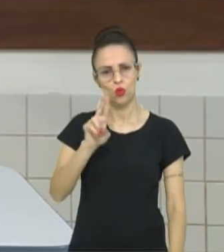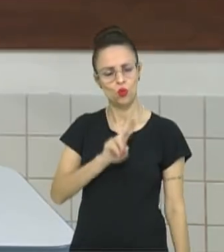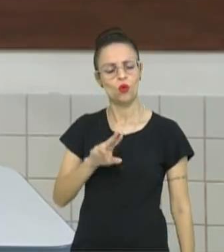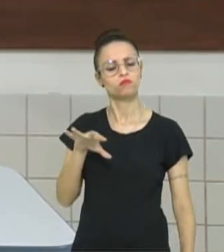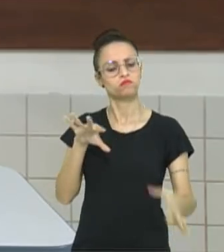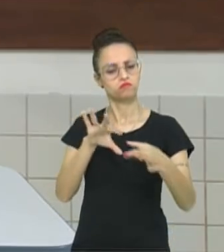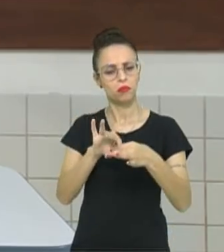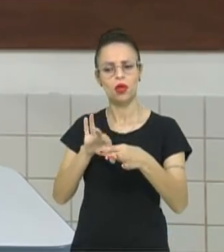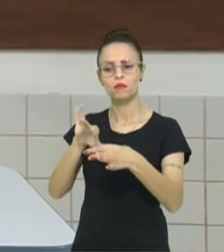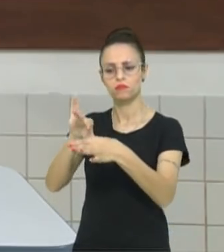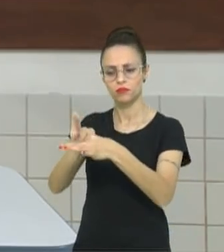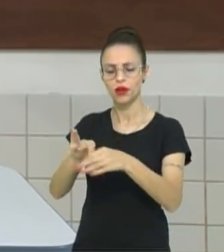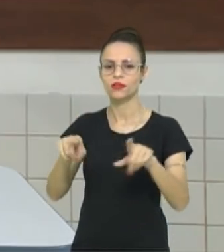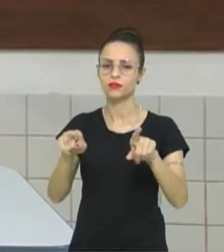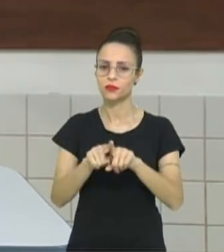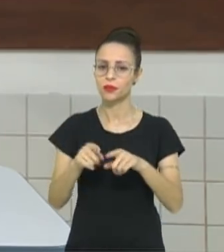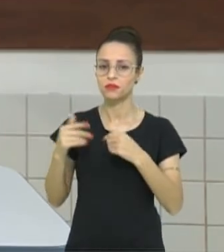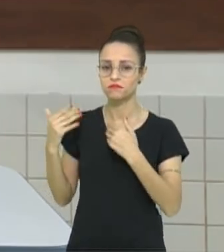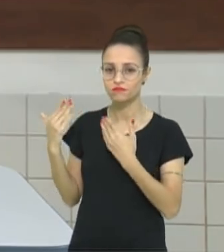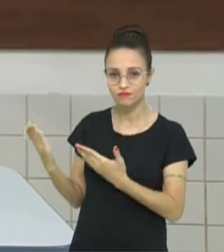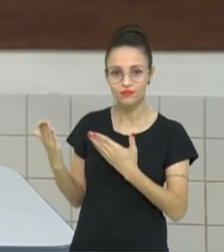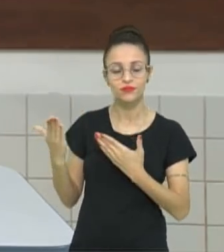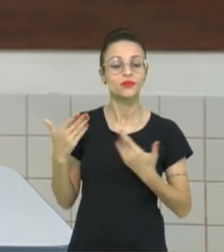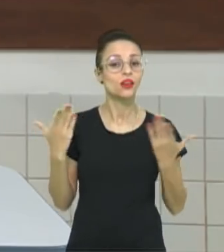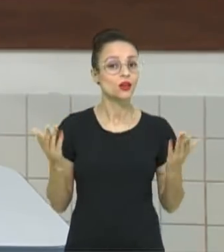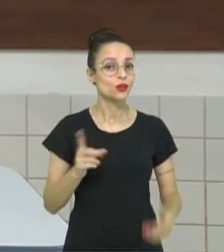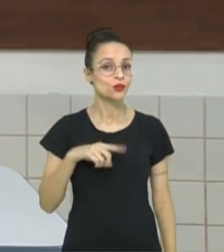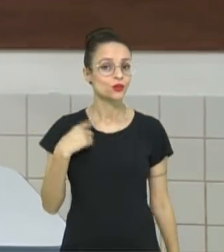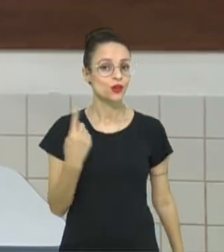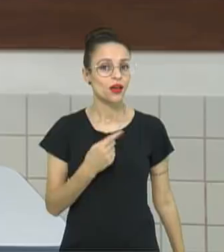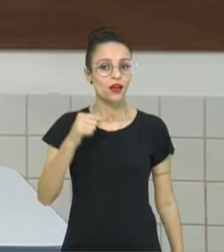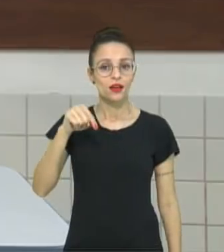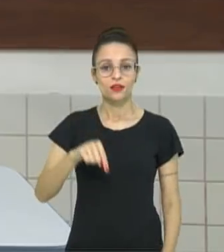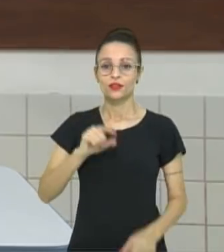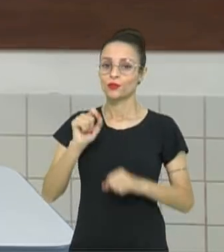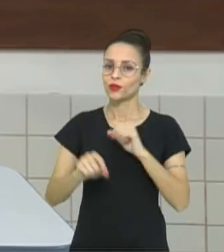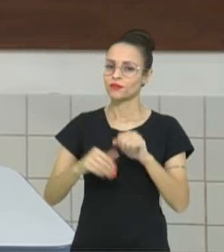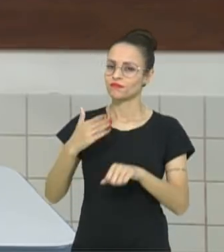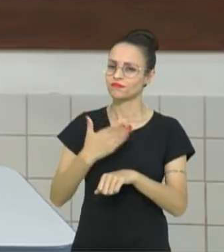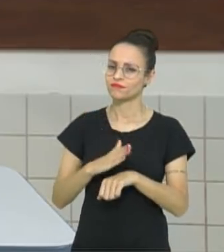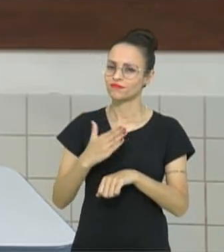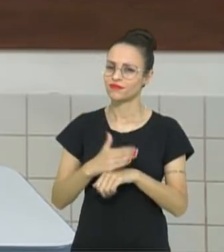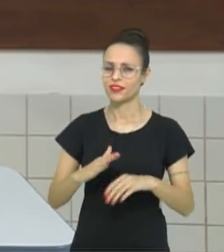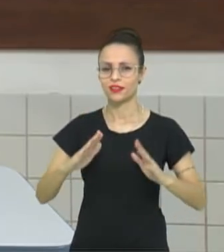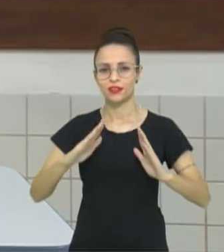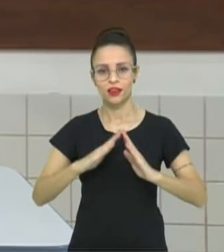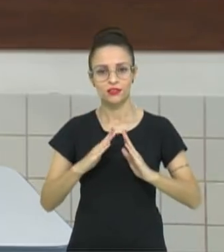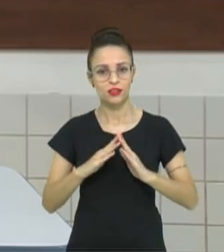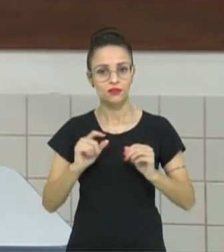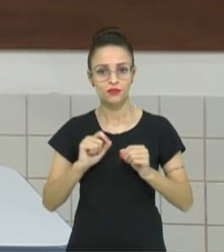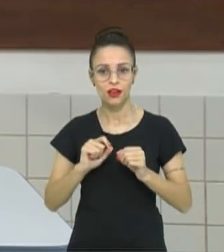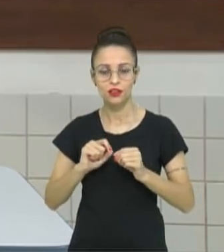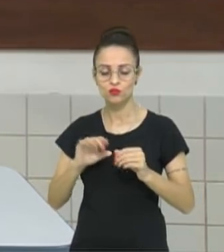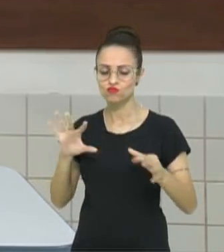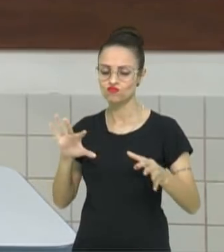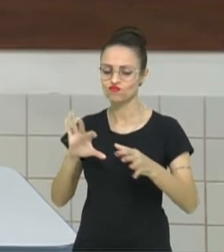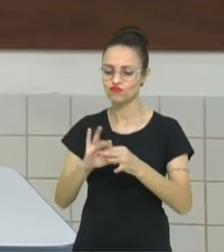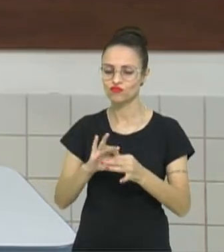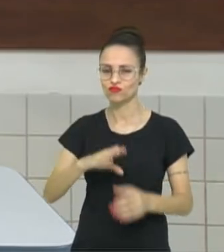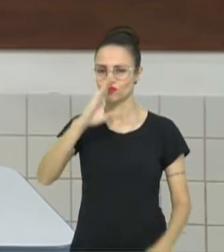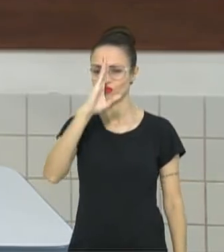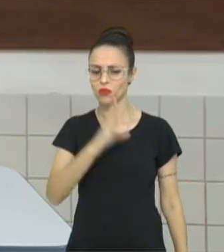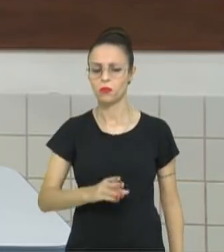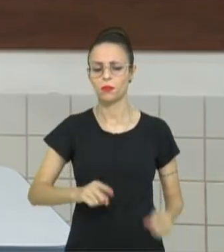né? O teorema de Tales. E nós aqui, né? Fazendo em casa, né? Uma aplicação direta com os